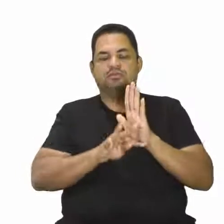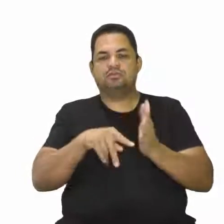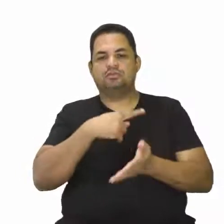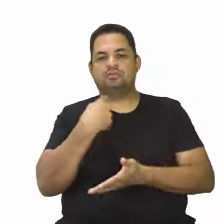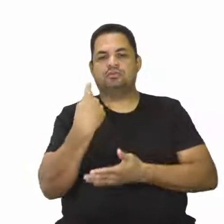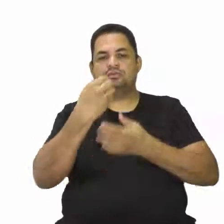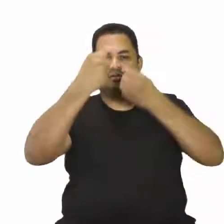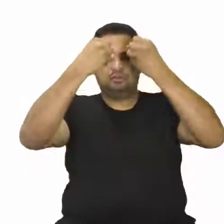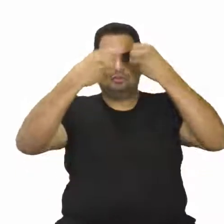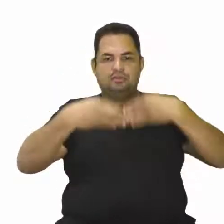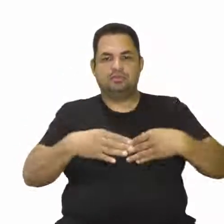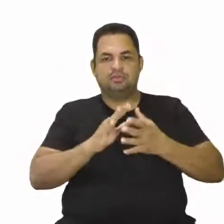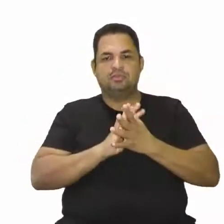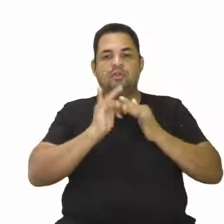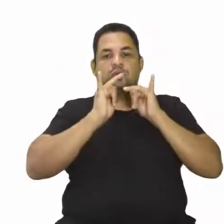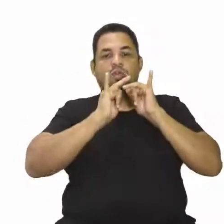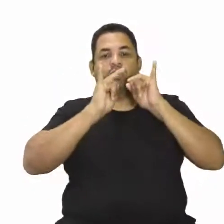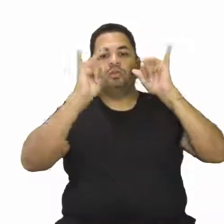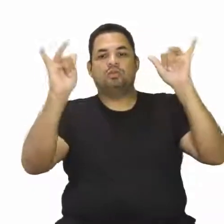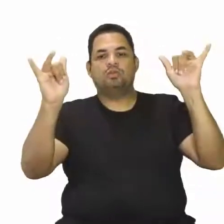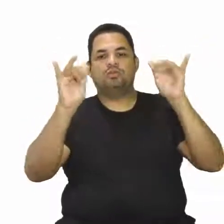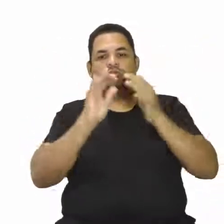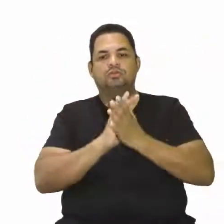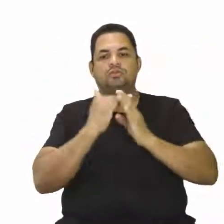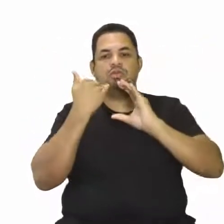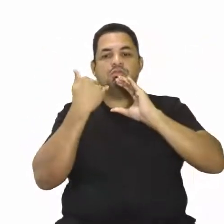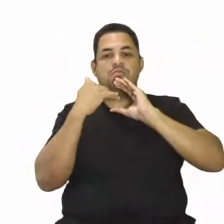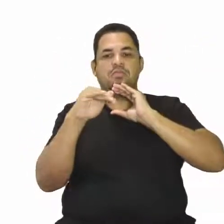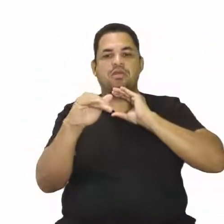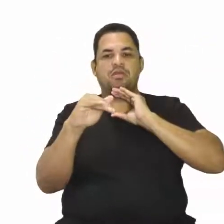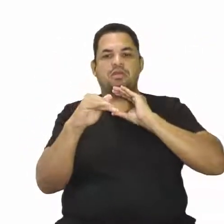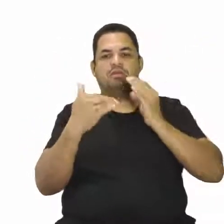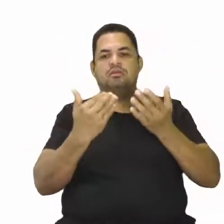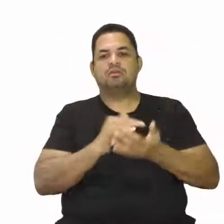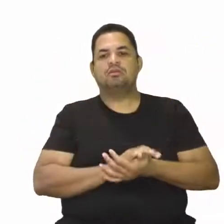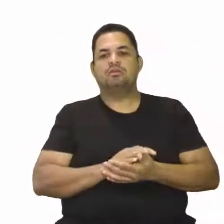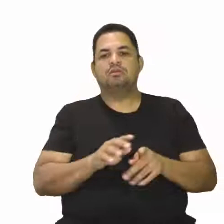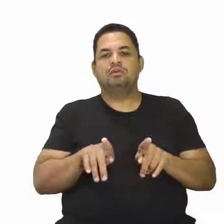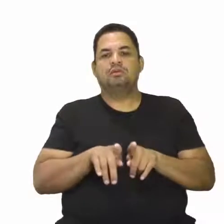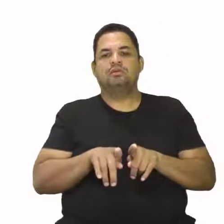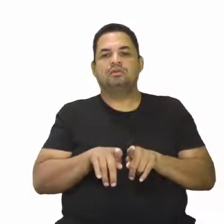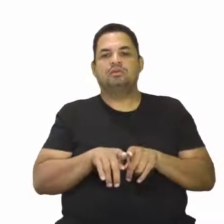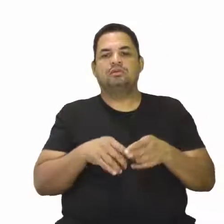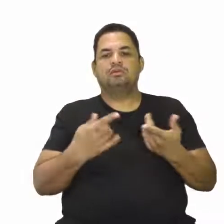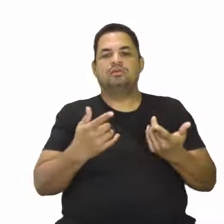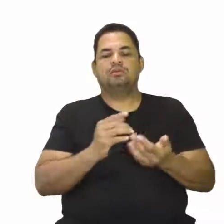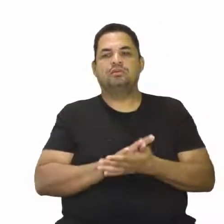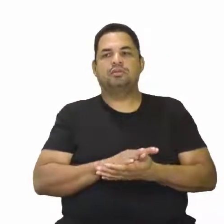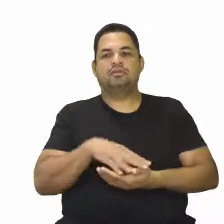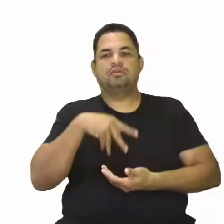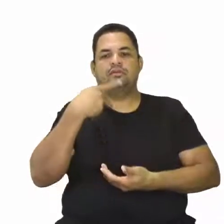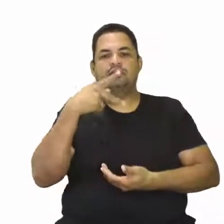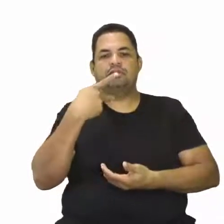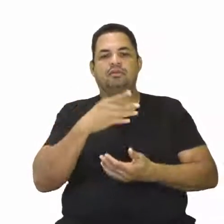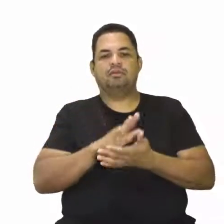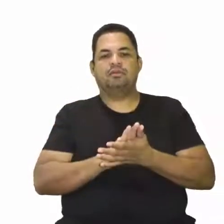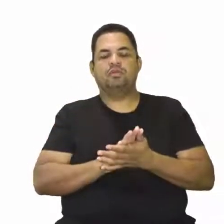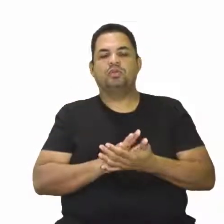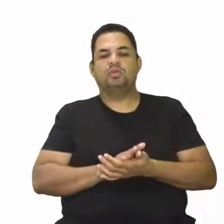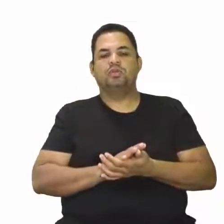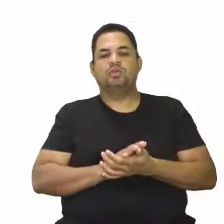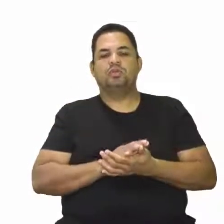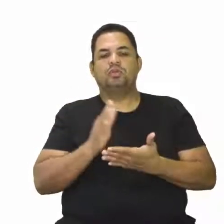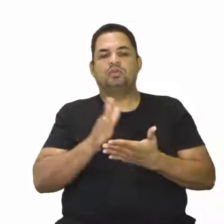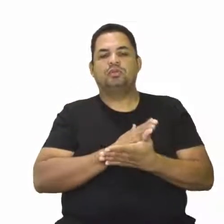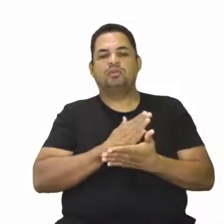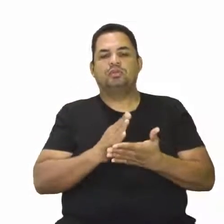de notícia e e-mail. E vamos falar de mais um livro do Gabriel Garcia Marques,